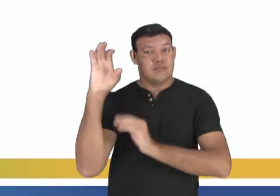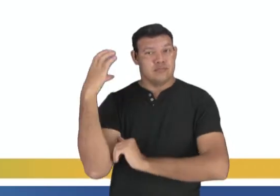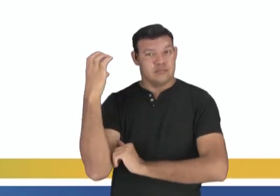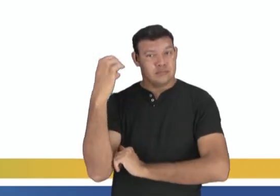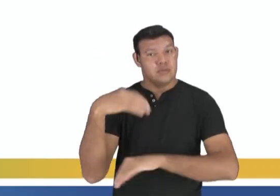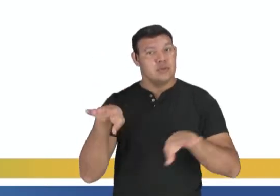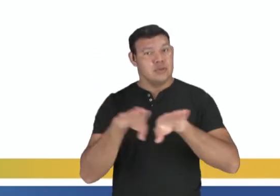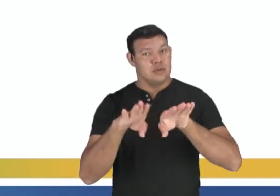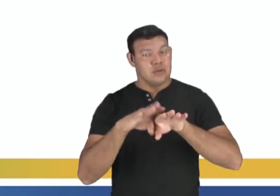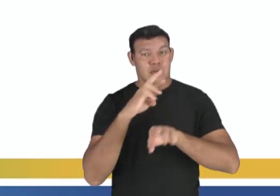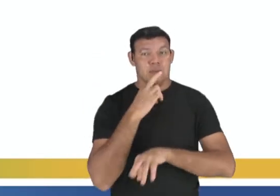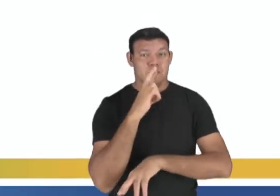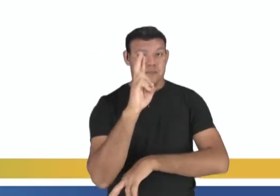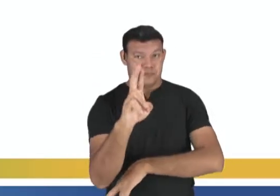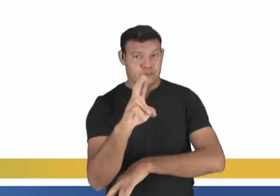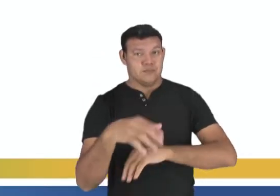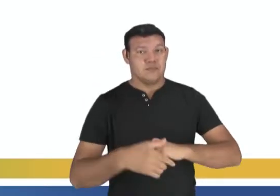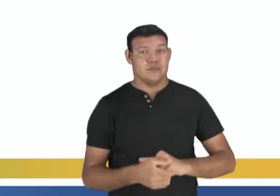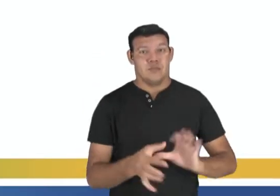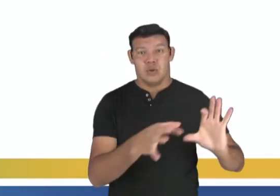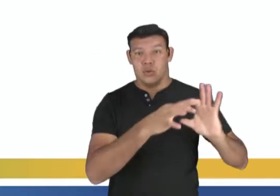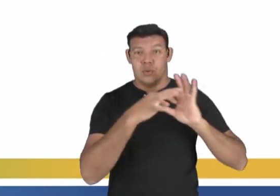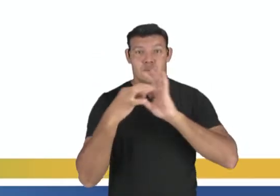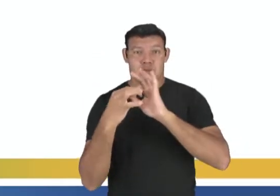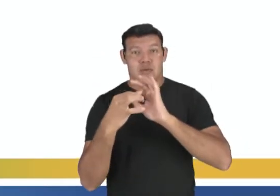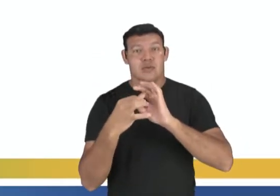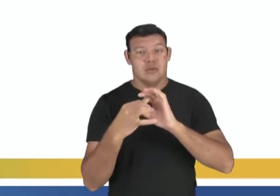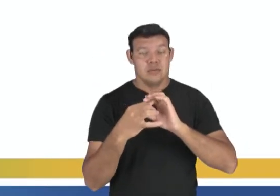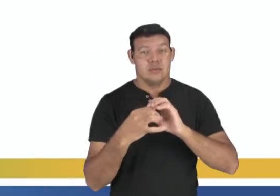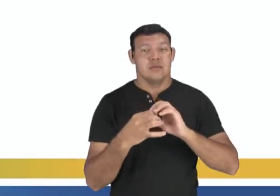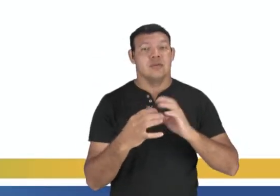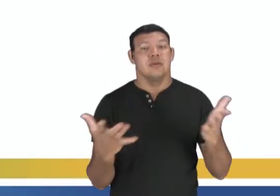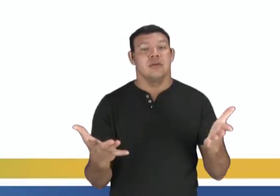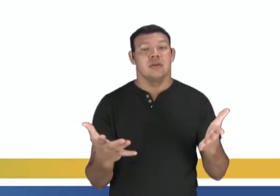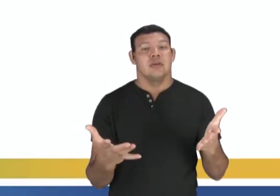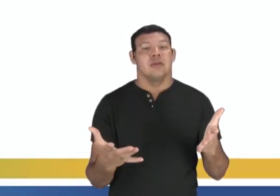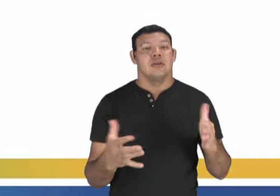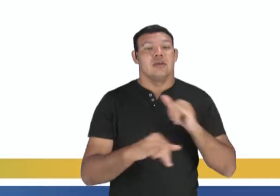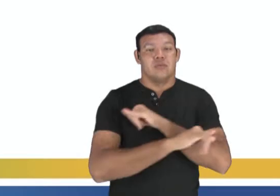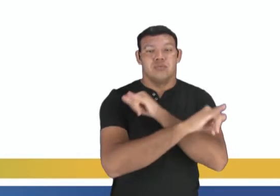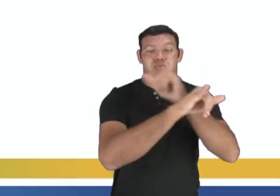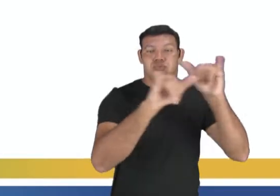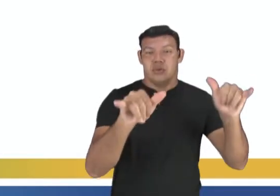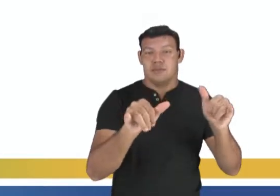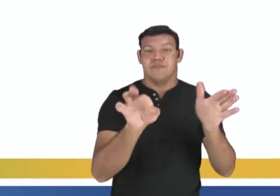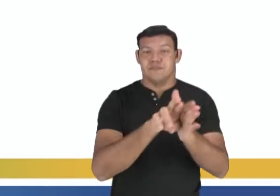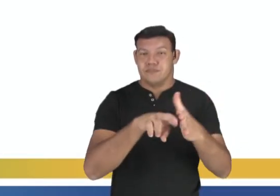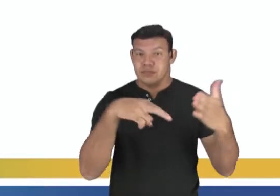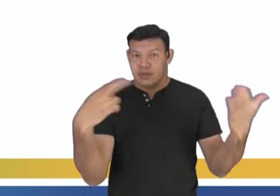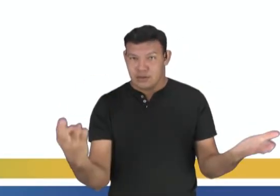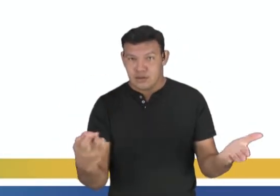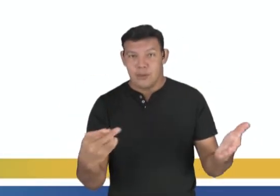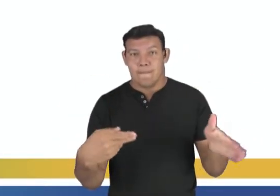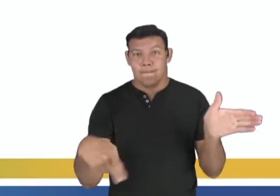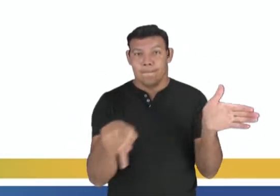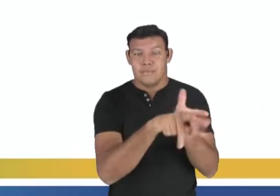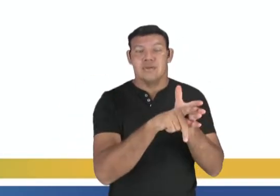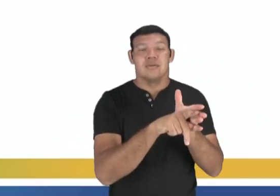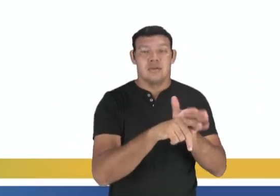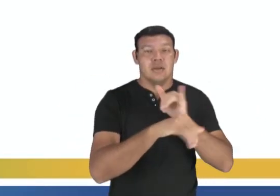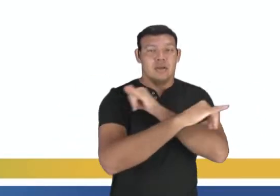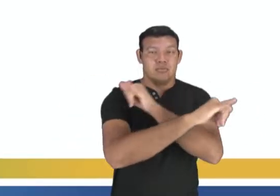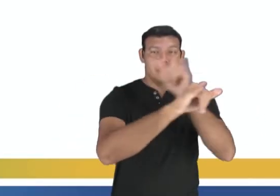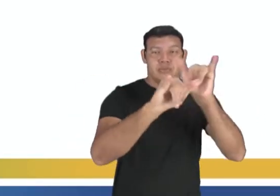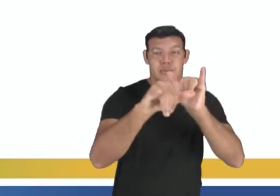resultados. Qual o contexto de circulação? Em revistas de divulgação científica. Ali nós vamos